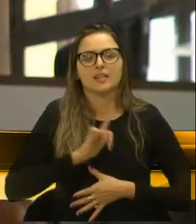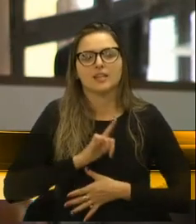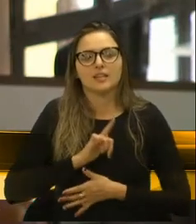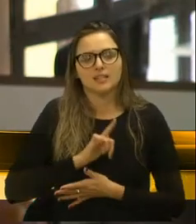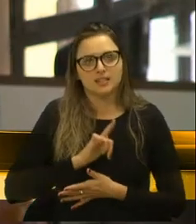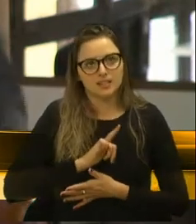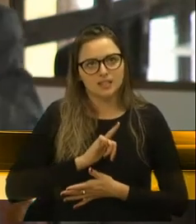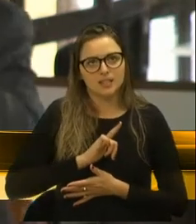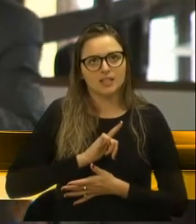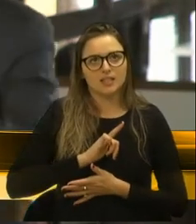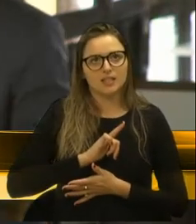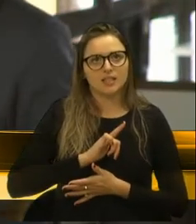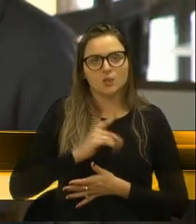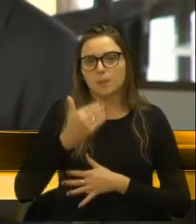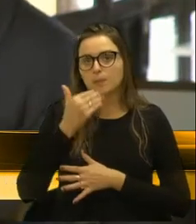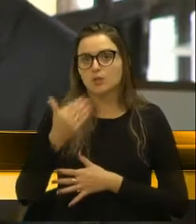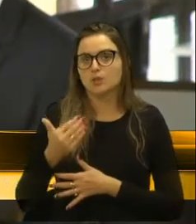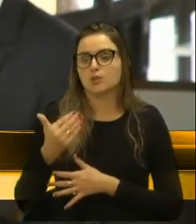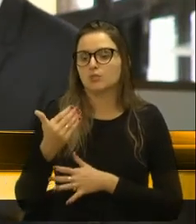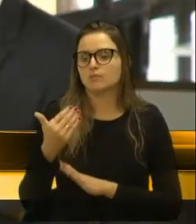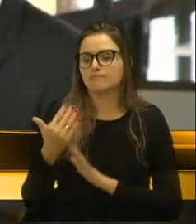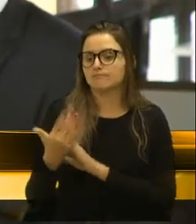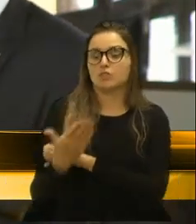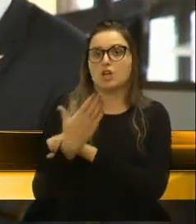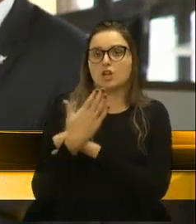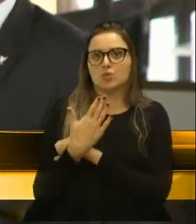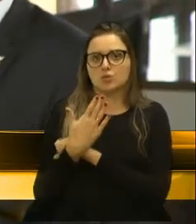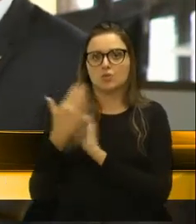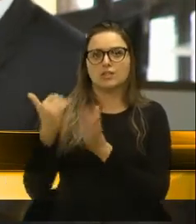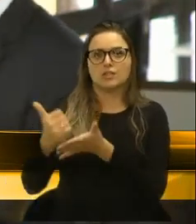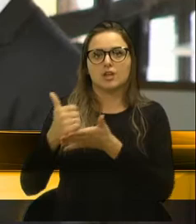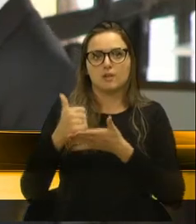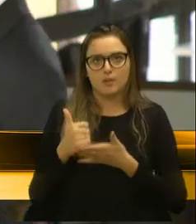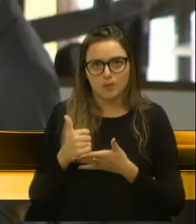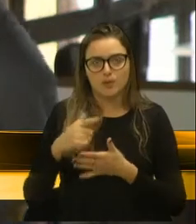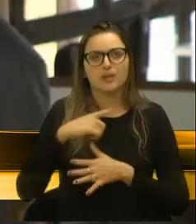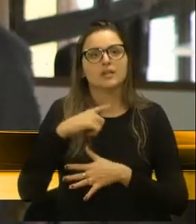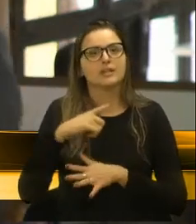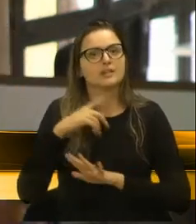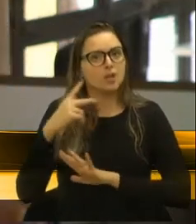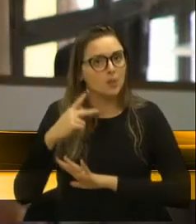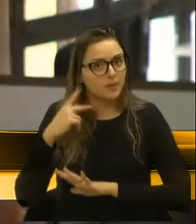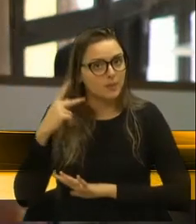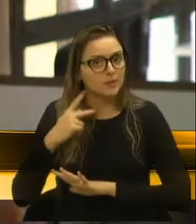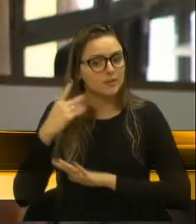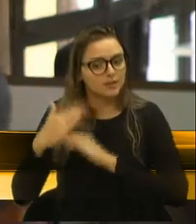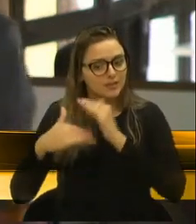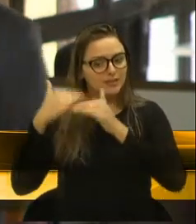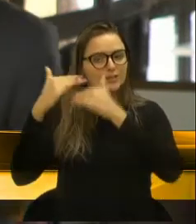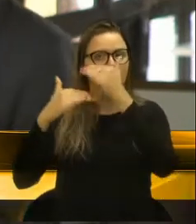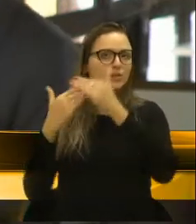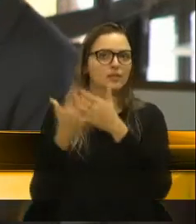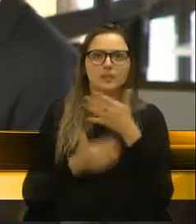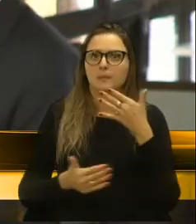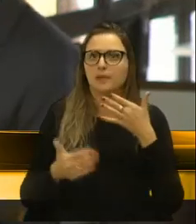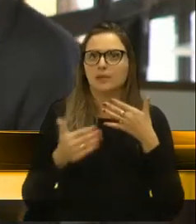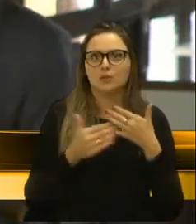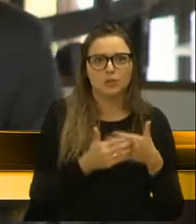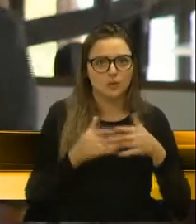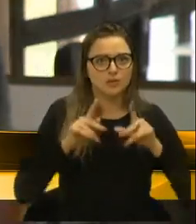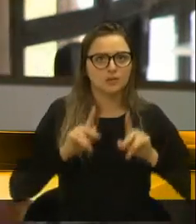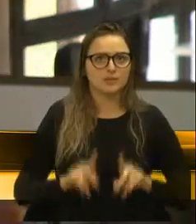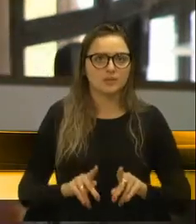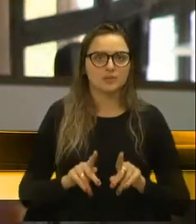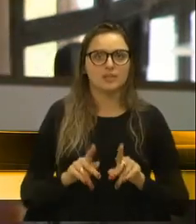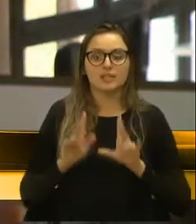receberam pedidos de socorro. Mas tem que haver uma política que ataque a cadeia produtiva no todo. Porque essas pessoas que